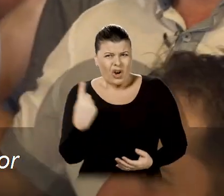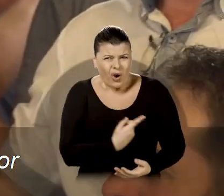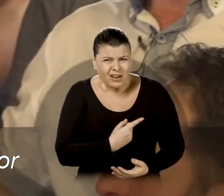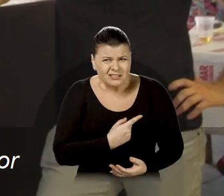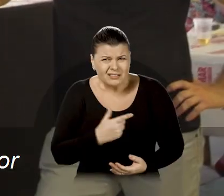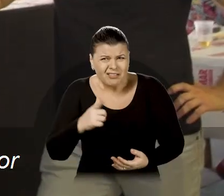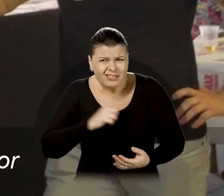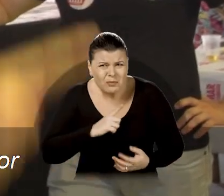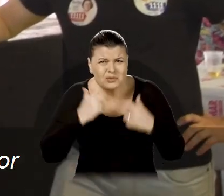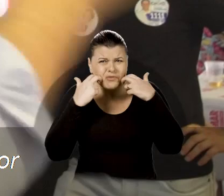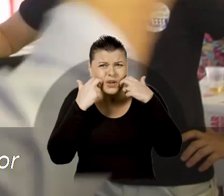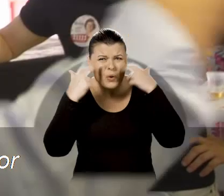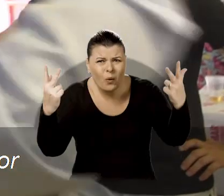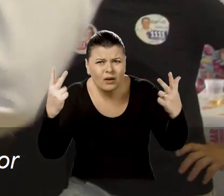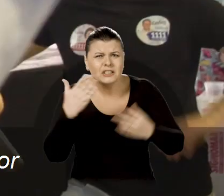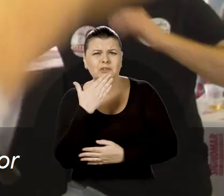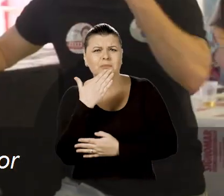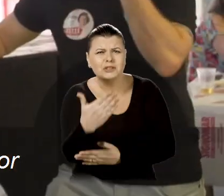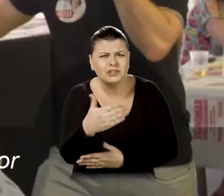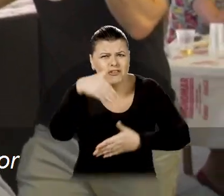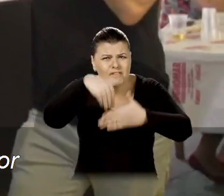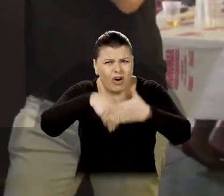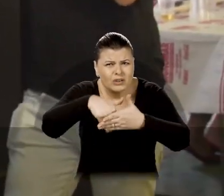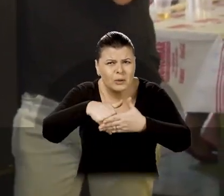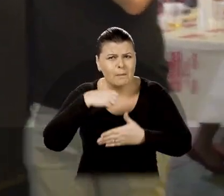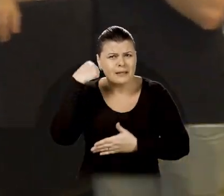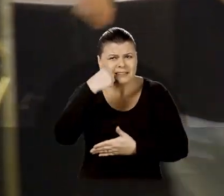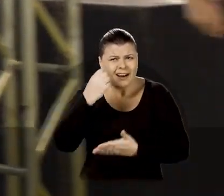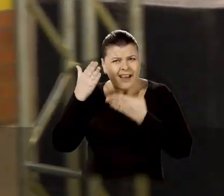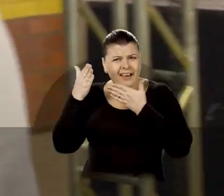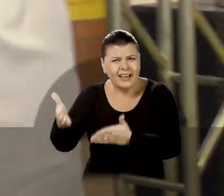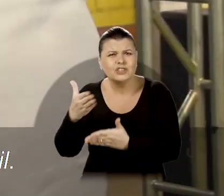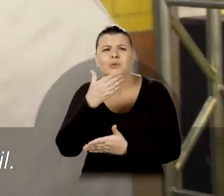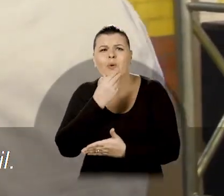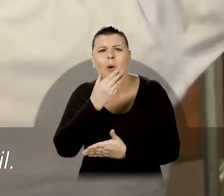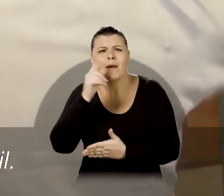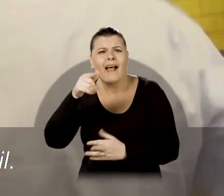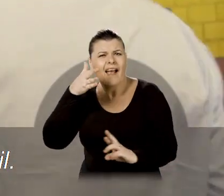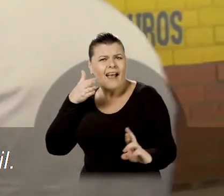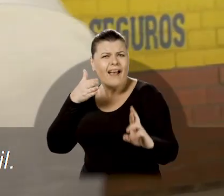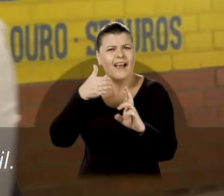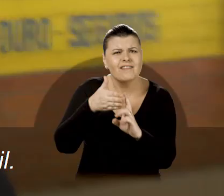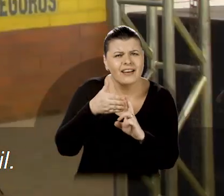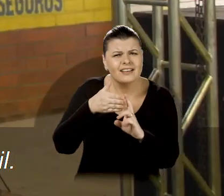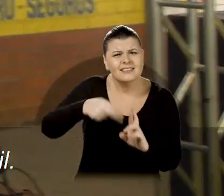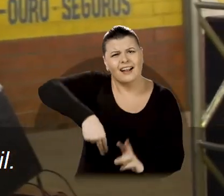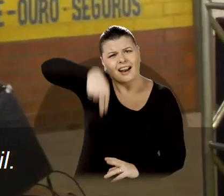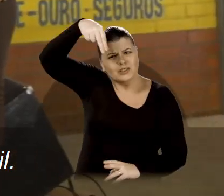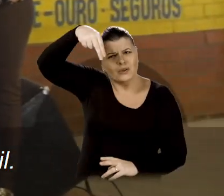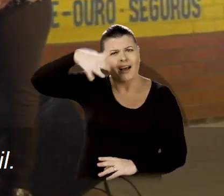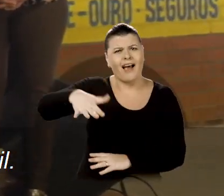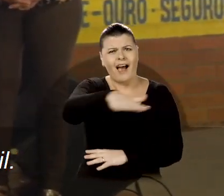envergonhar de pedir voto para senador a este homem que é uma referência